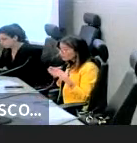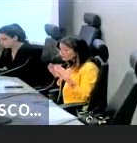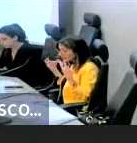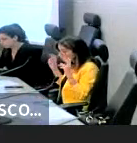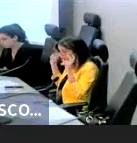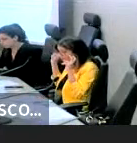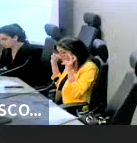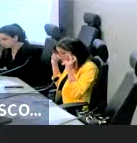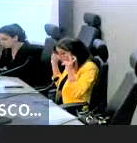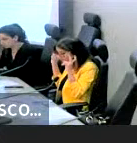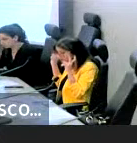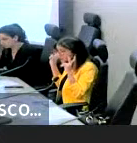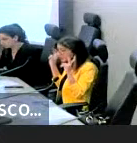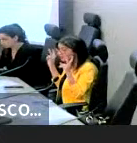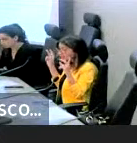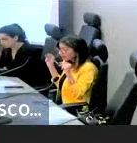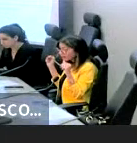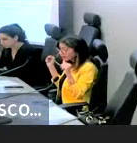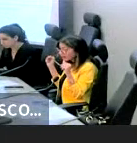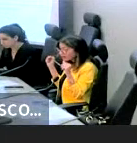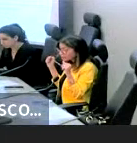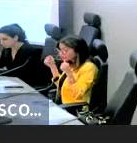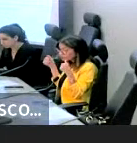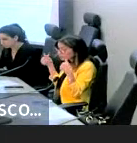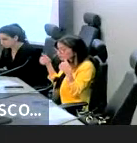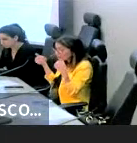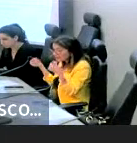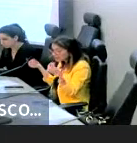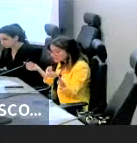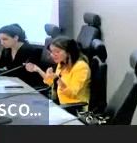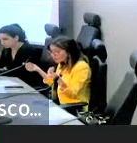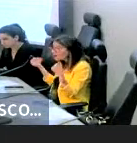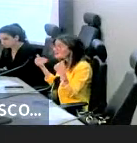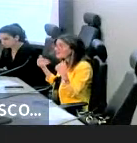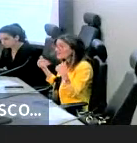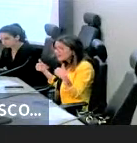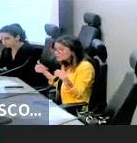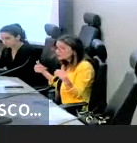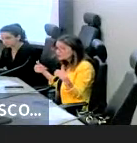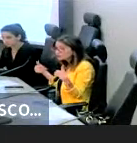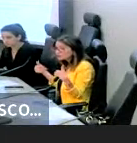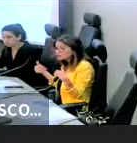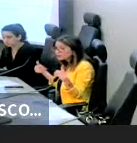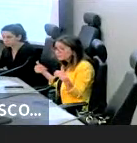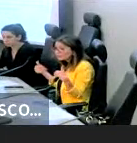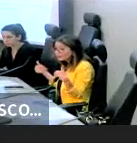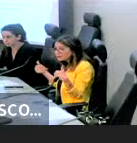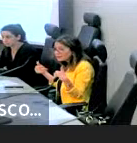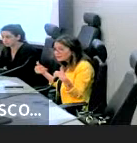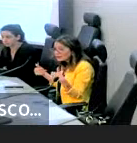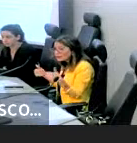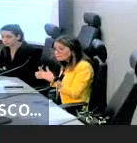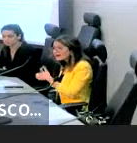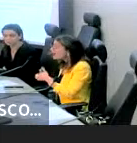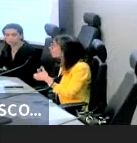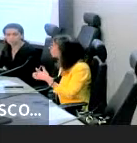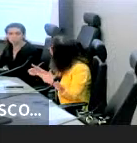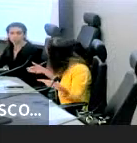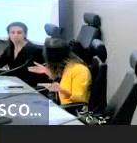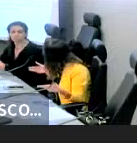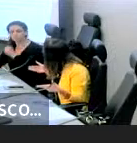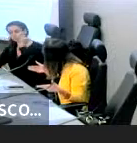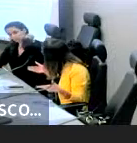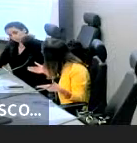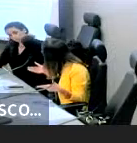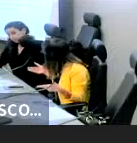um hotel, uma política de disponibilizar hotéis durante o período da pandemia para